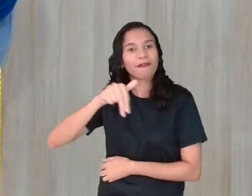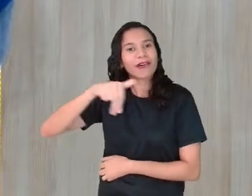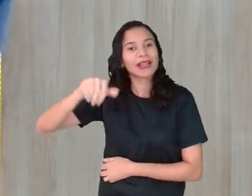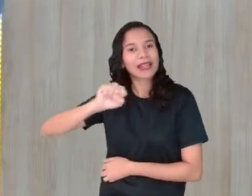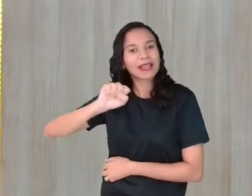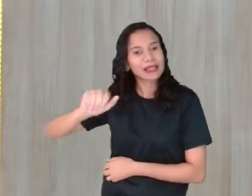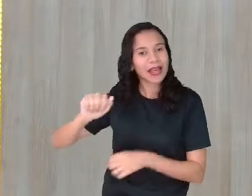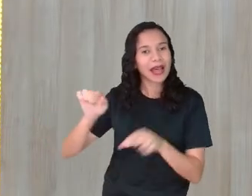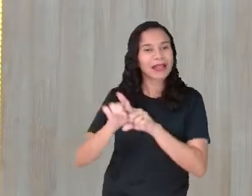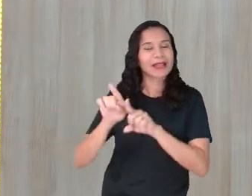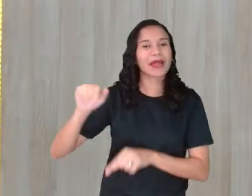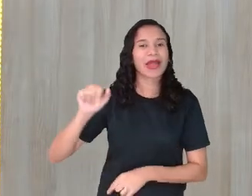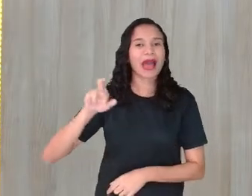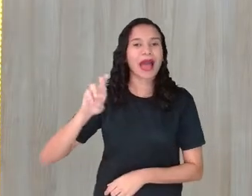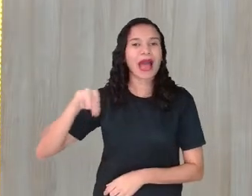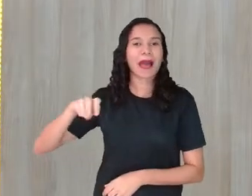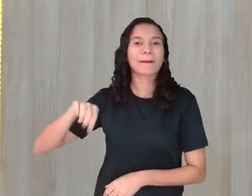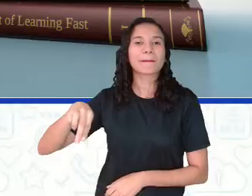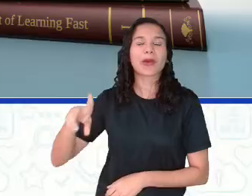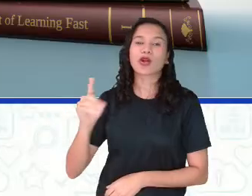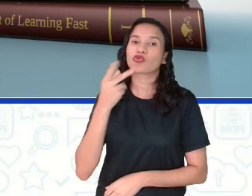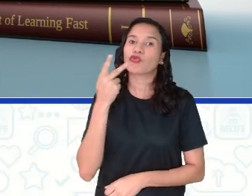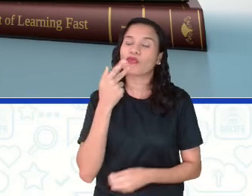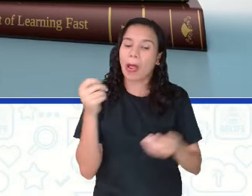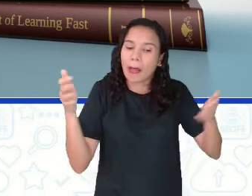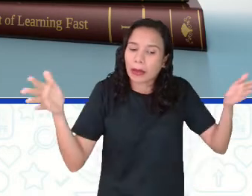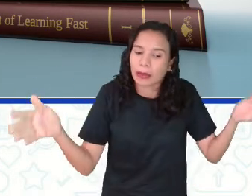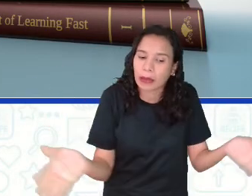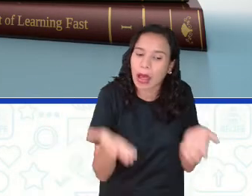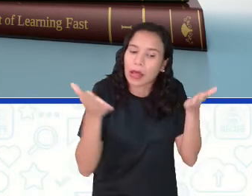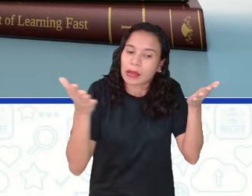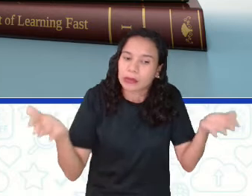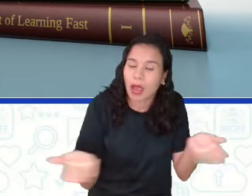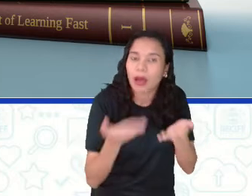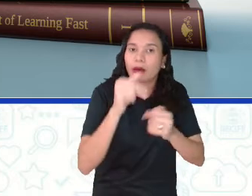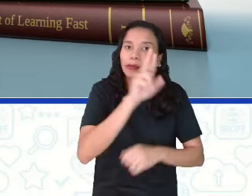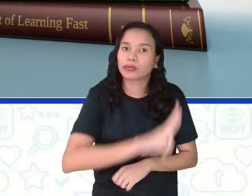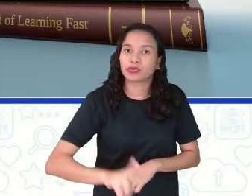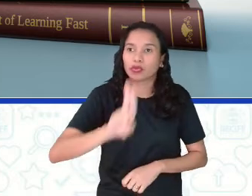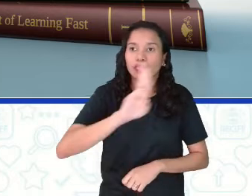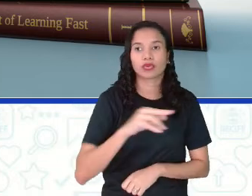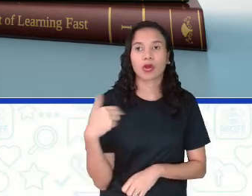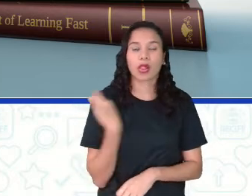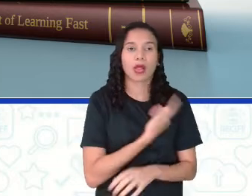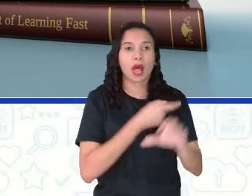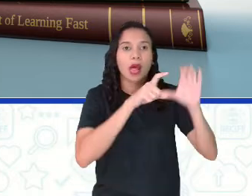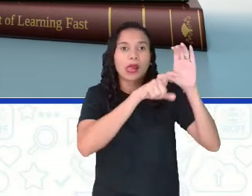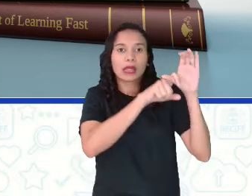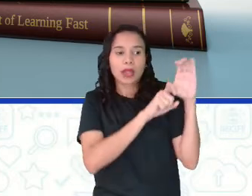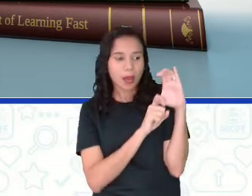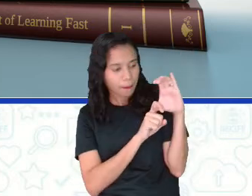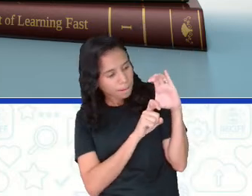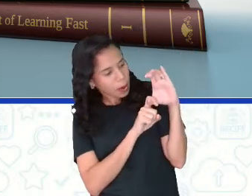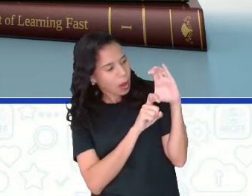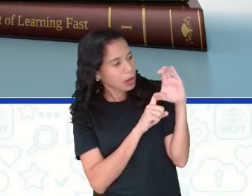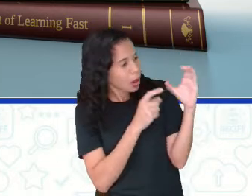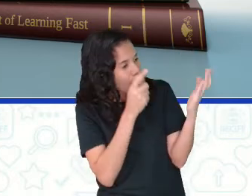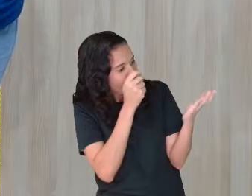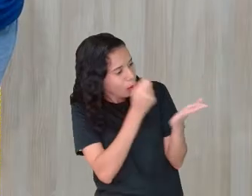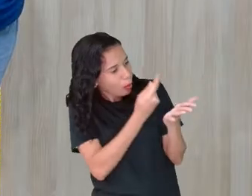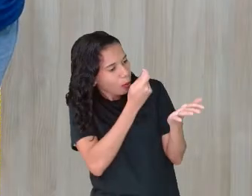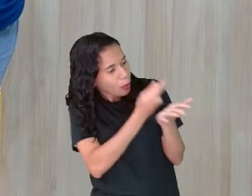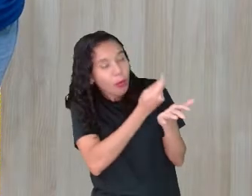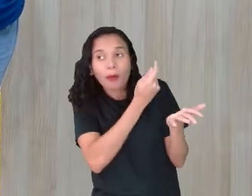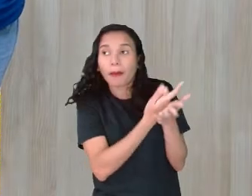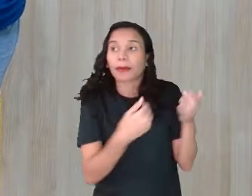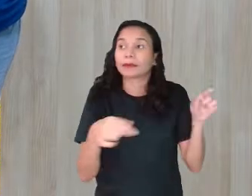né? Sobre a política de incentivo ao consumo, essa dependência das compras, né? O consumismo, né, galera? E